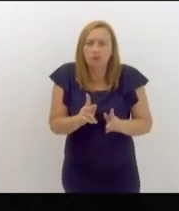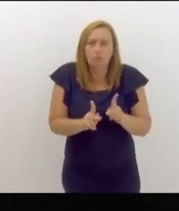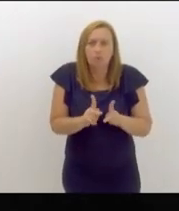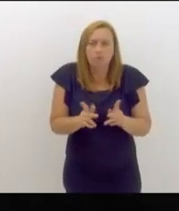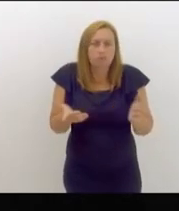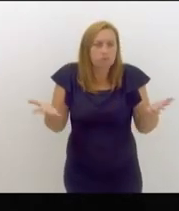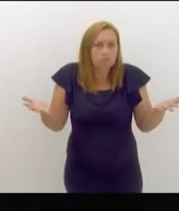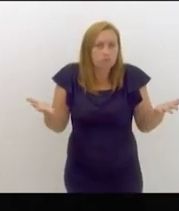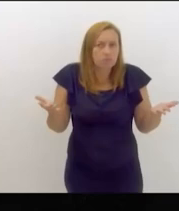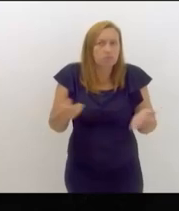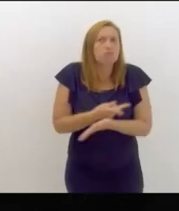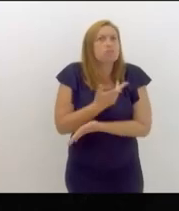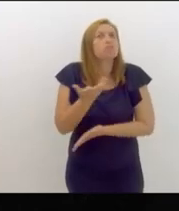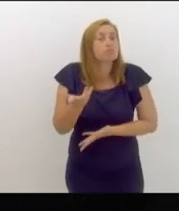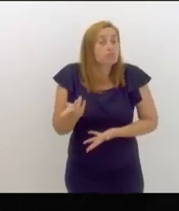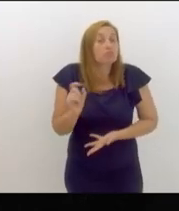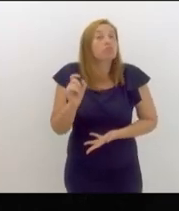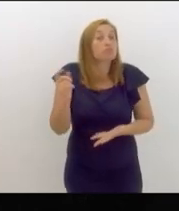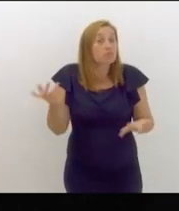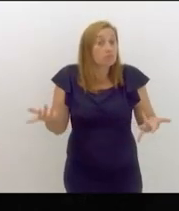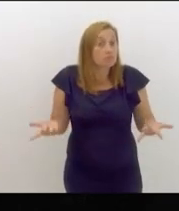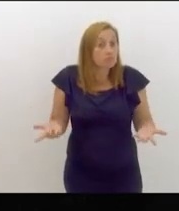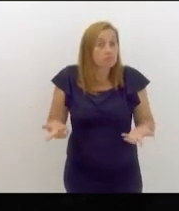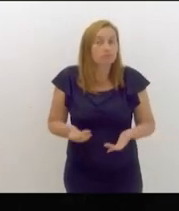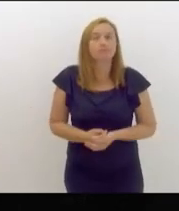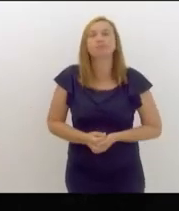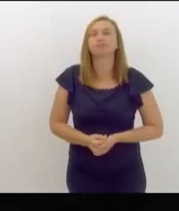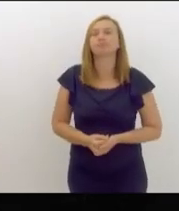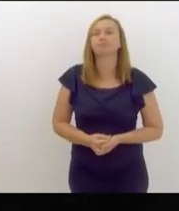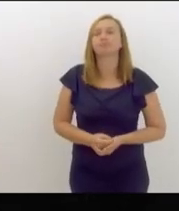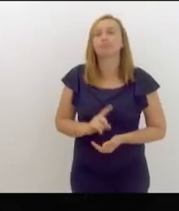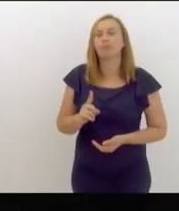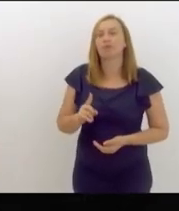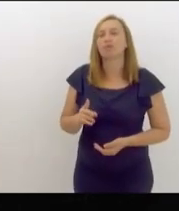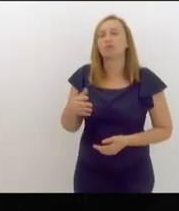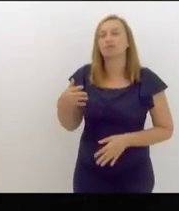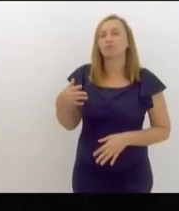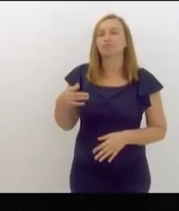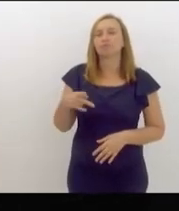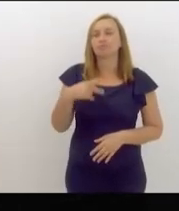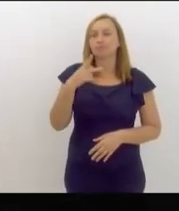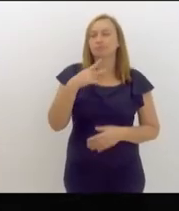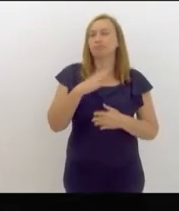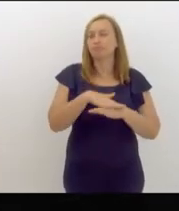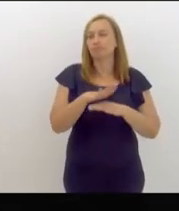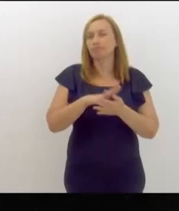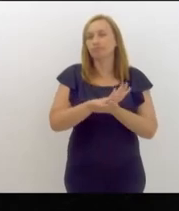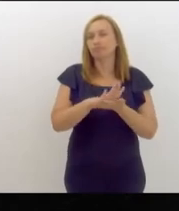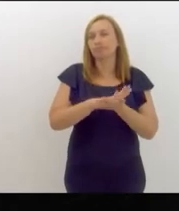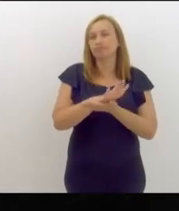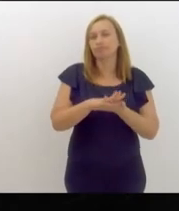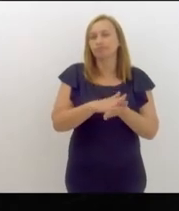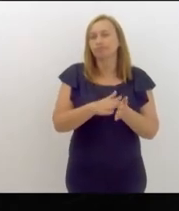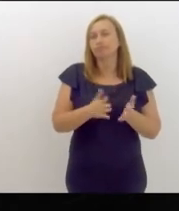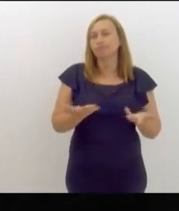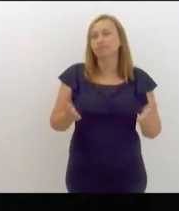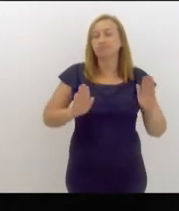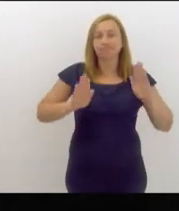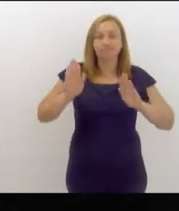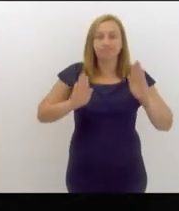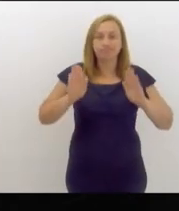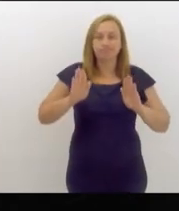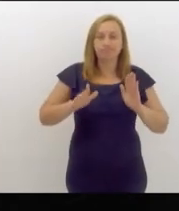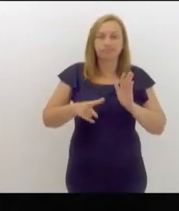o que estava acontecendo Então não chegou a ser aberto nenhum processo licitatório com